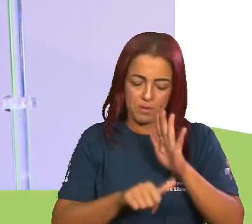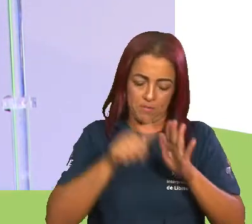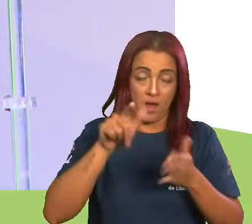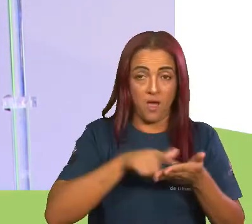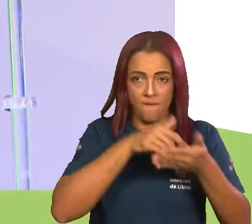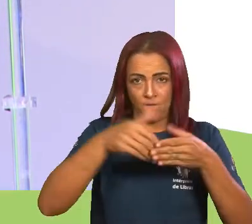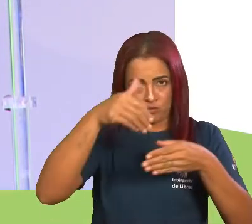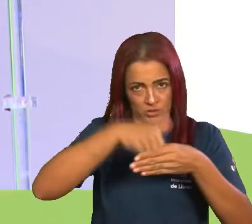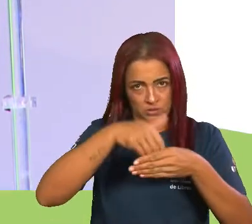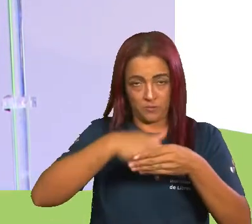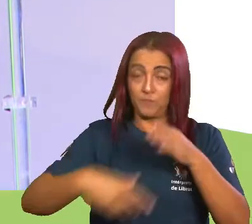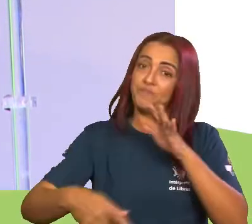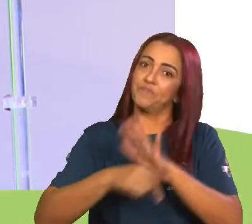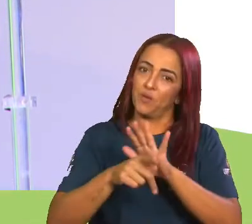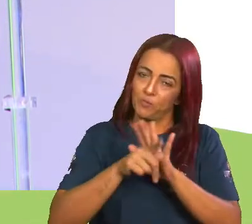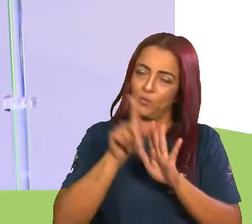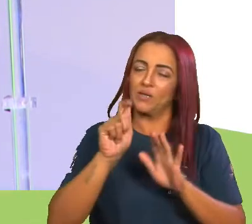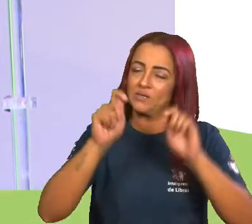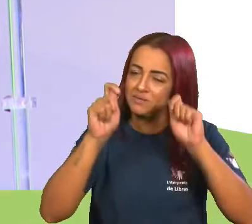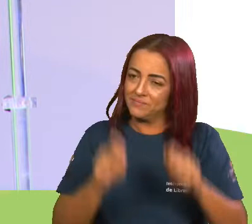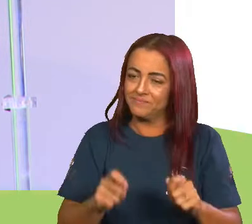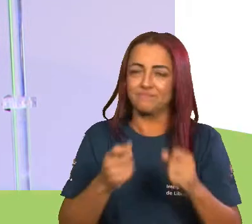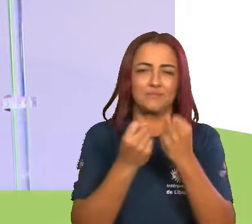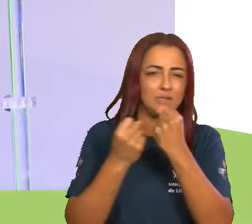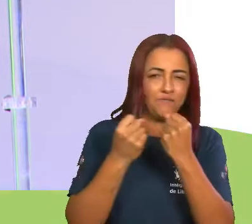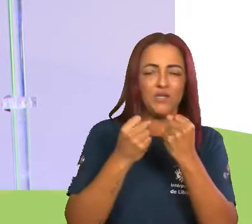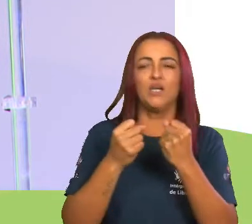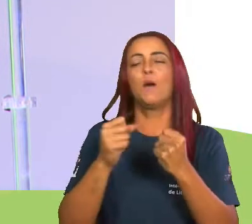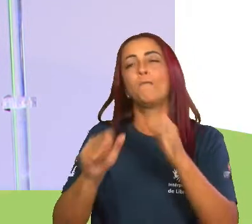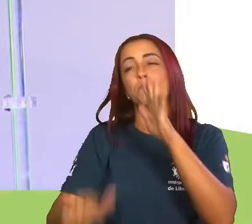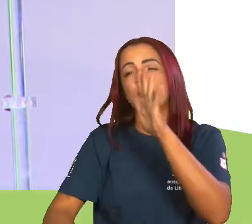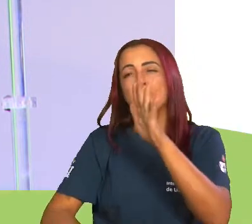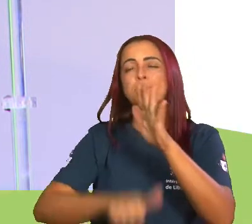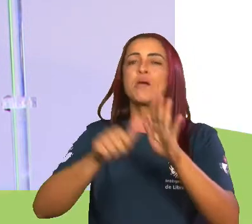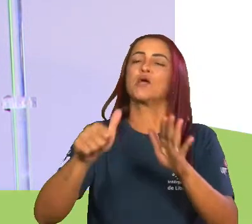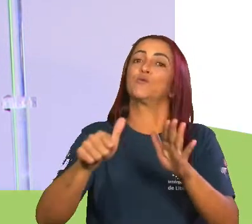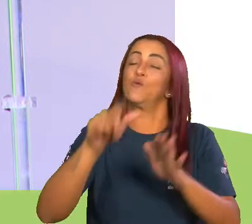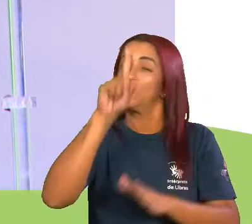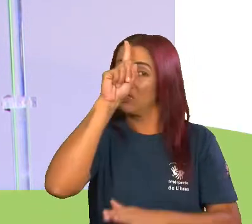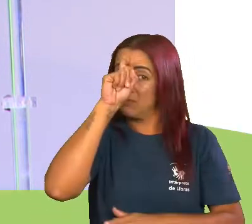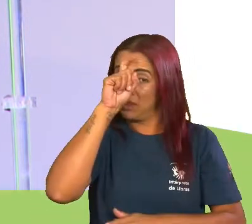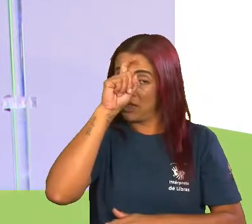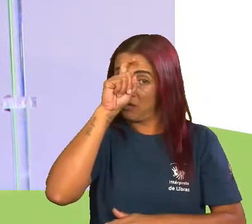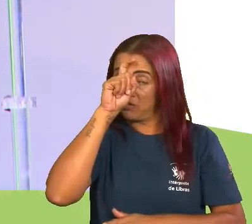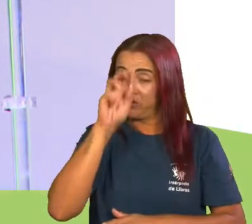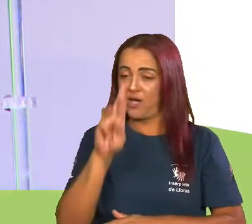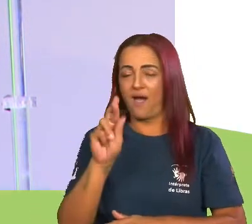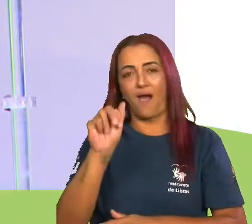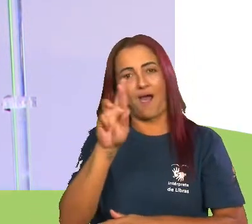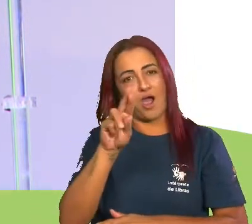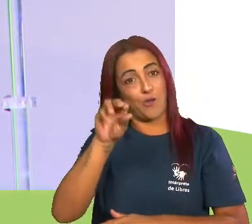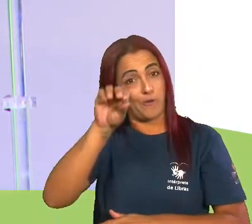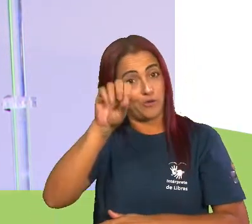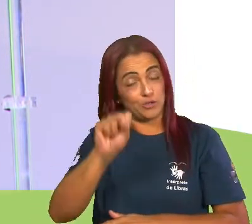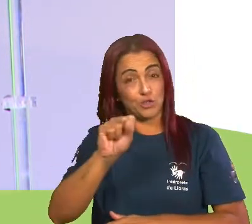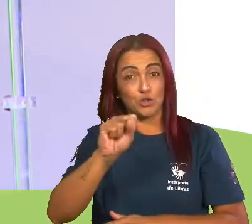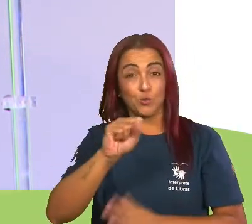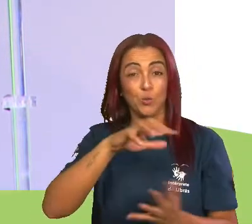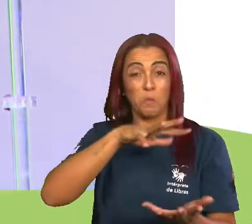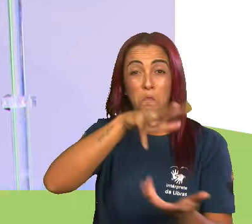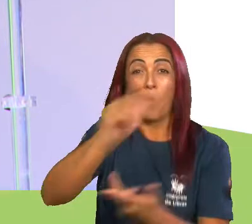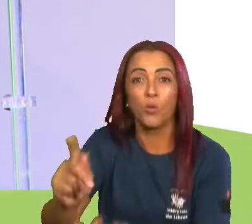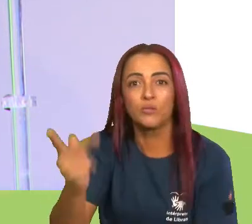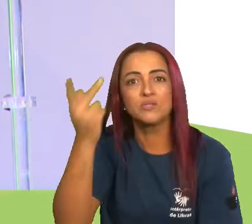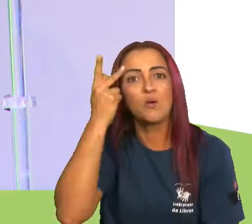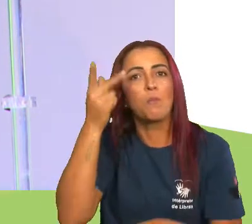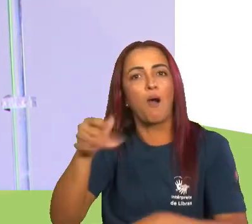cessão do terreno para que nós tenhamos o primeiro hospital de raros do mundo na cidade de São Paulo.